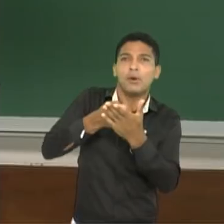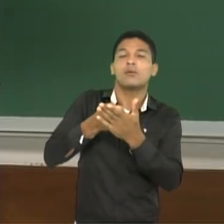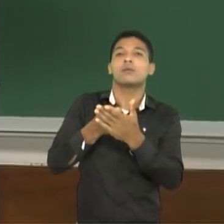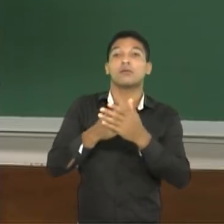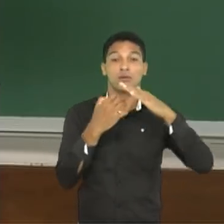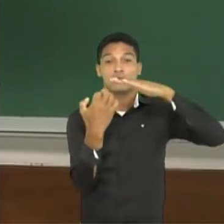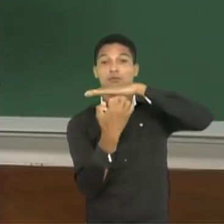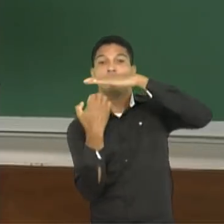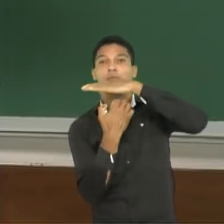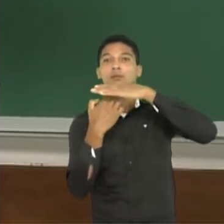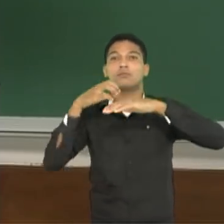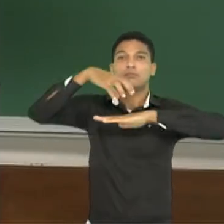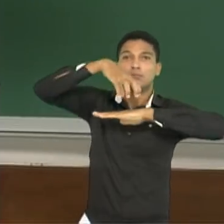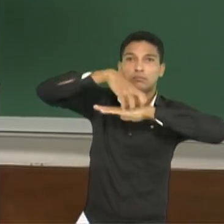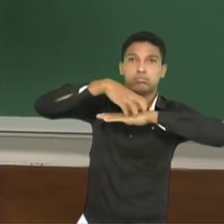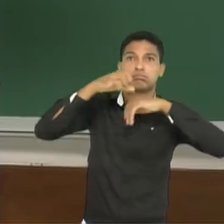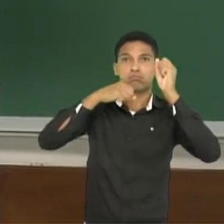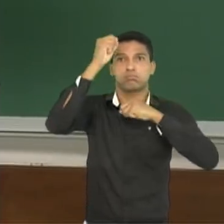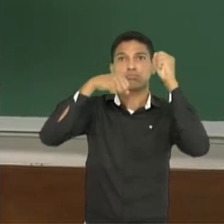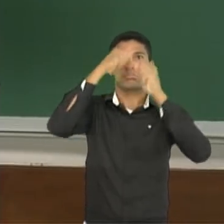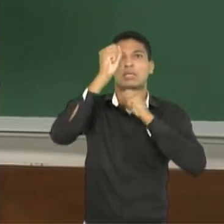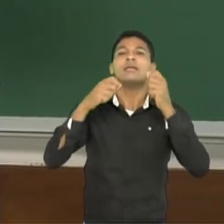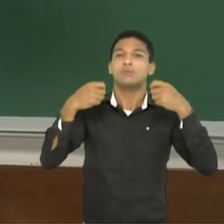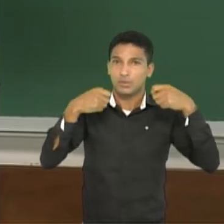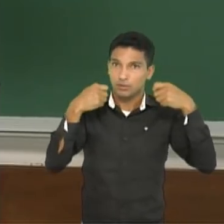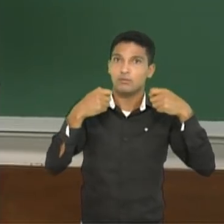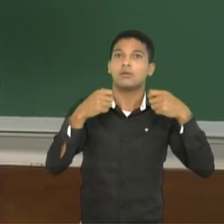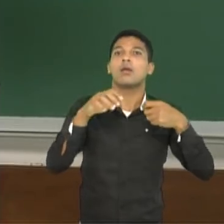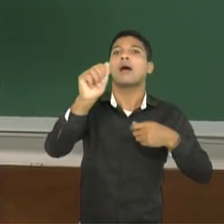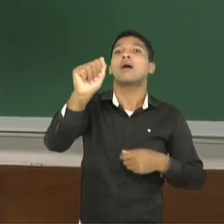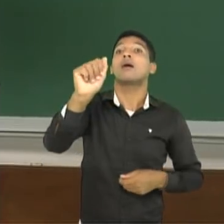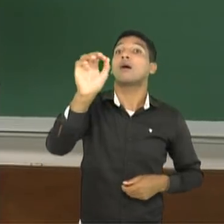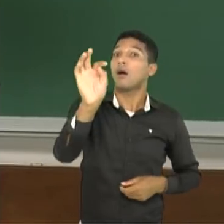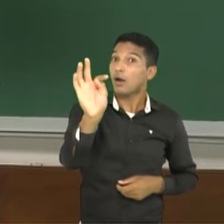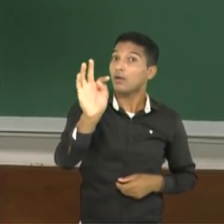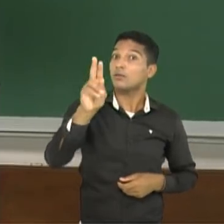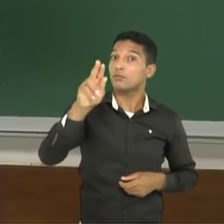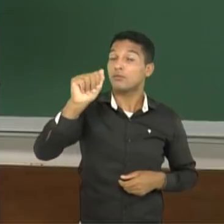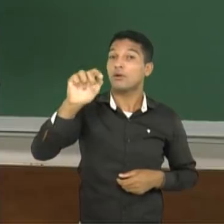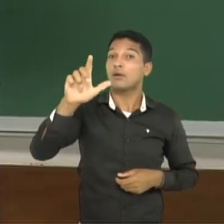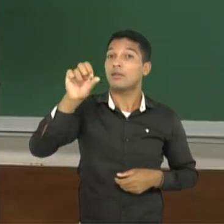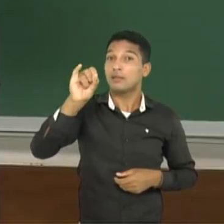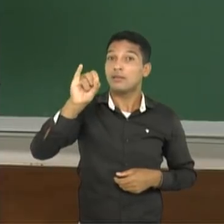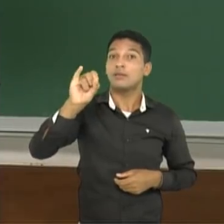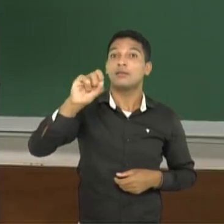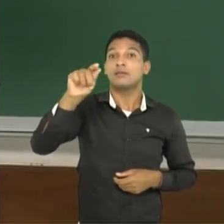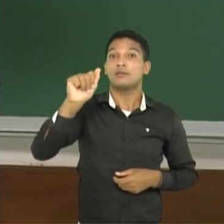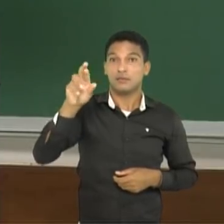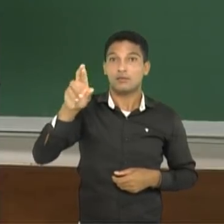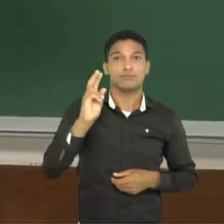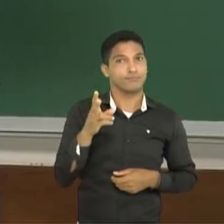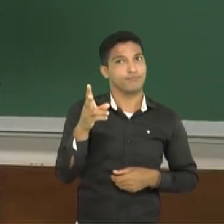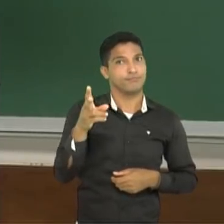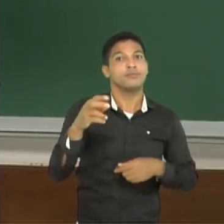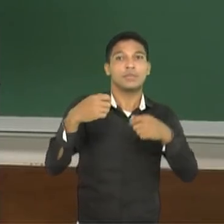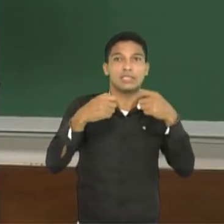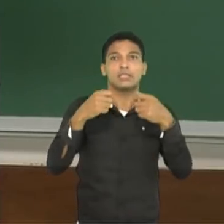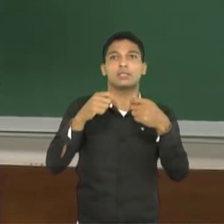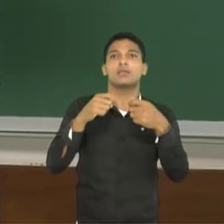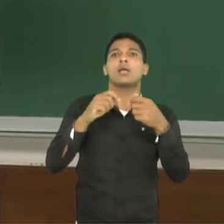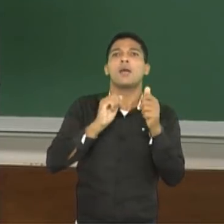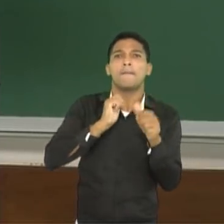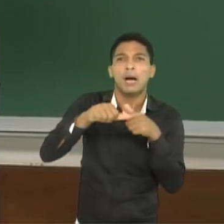atualizando sempre, de desenvolver novos produtos, por exemplo, para atender o mercado consumidor e para